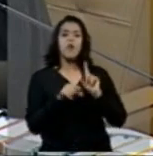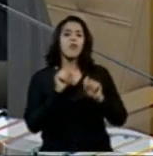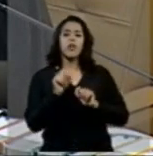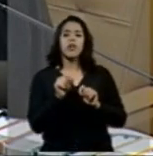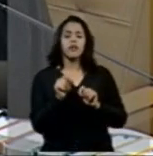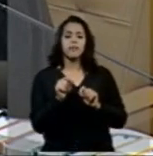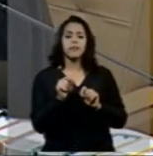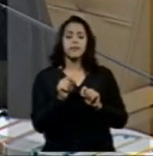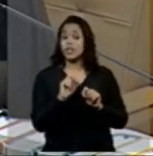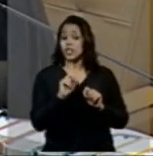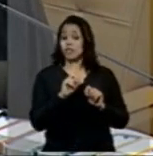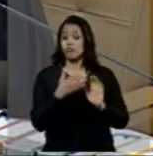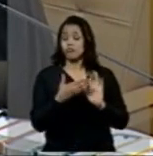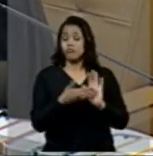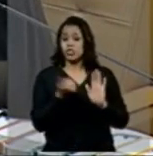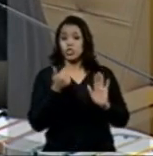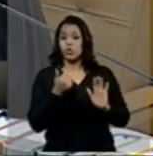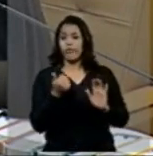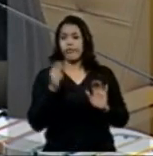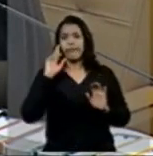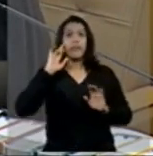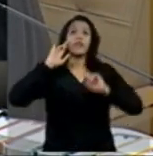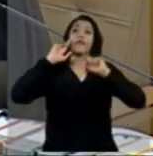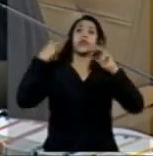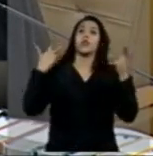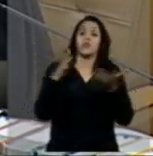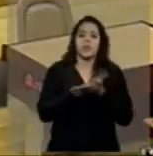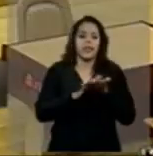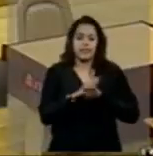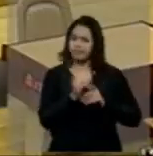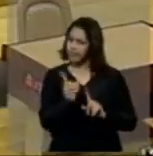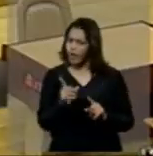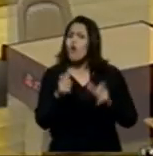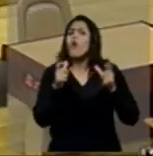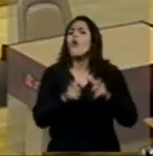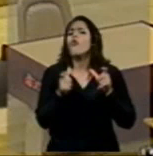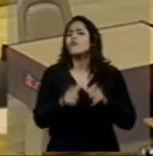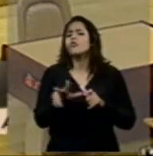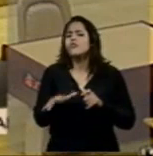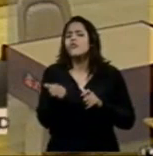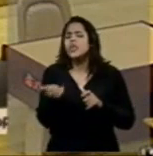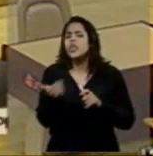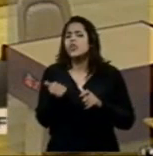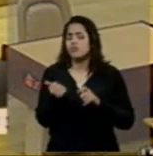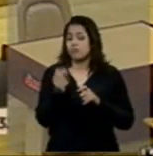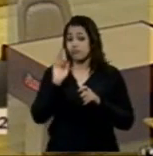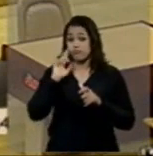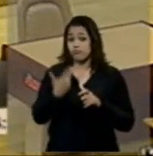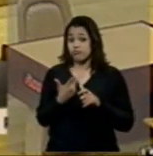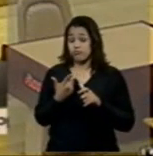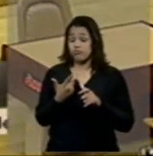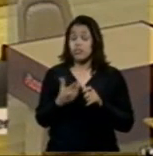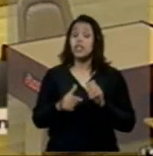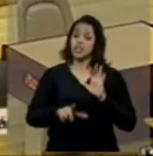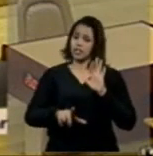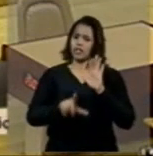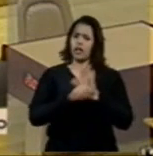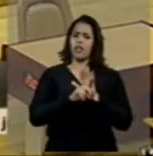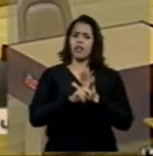E não tirou essa conclusão do nada. De onde a extraiu? A extraiu do